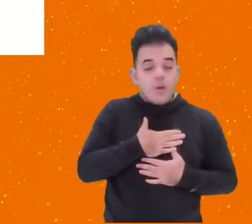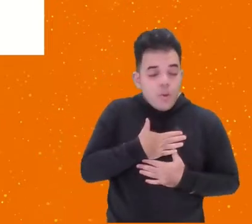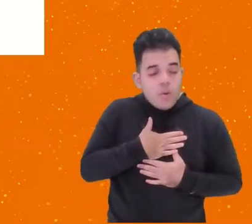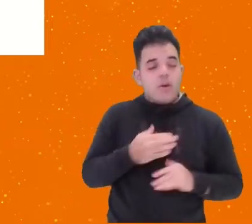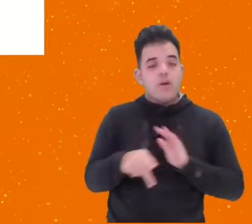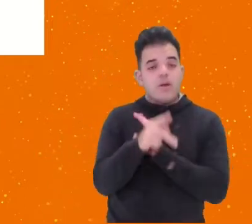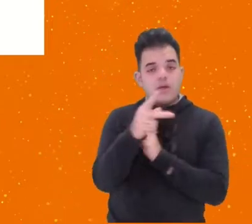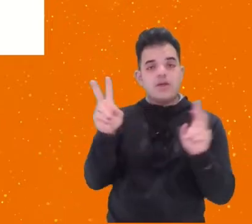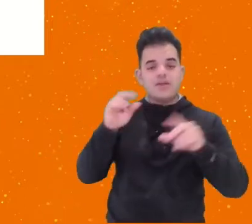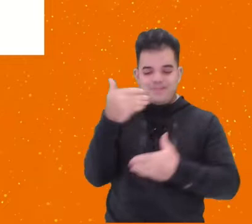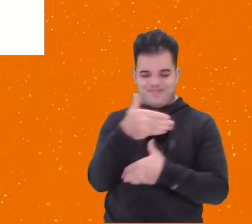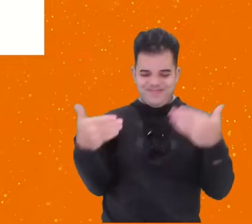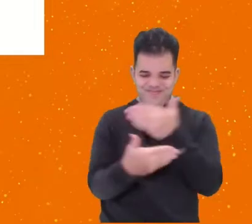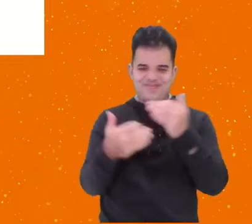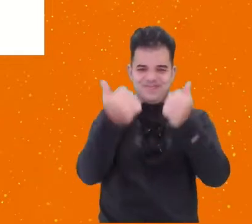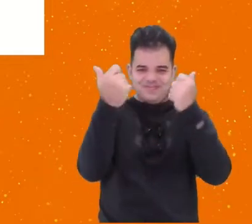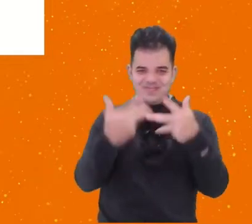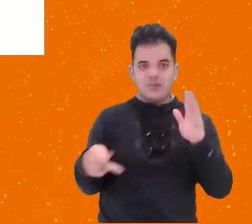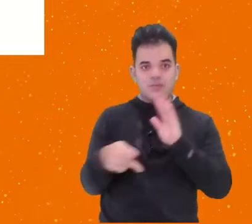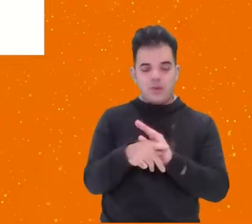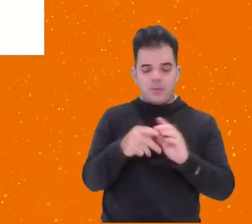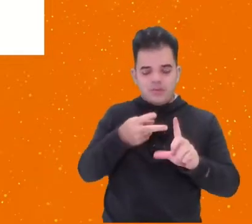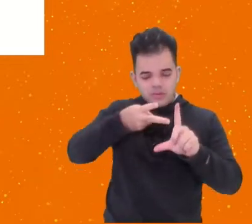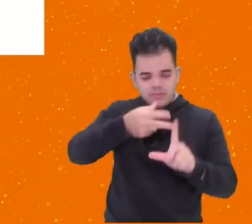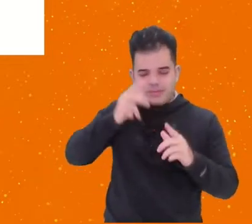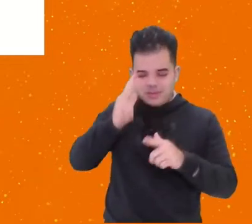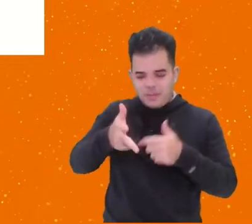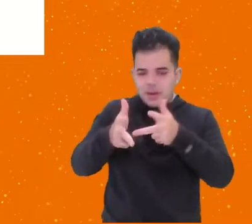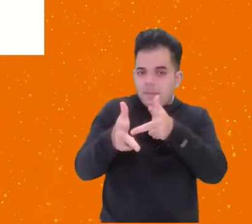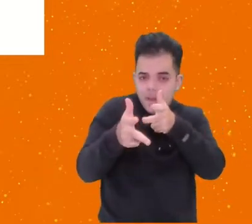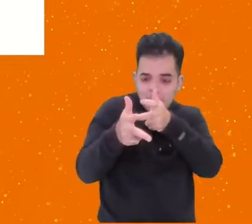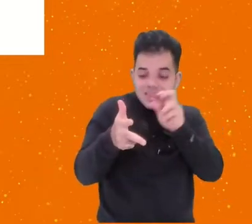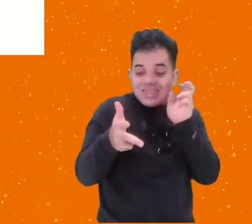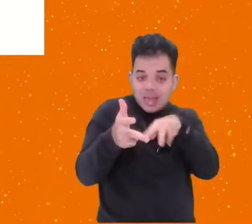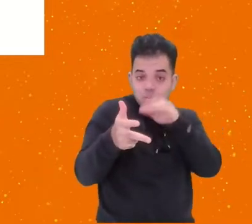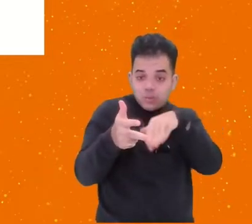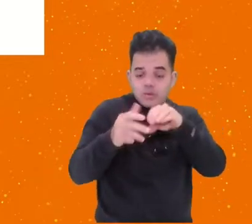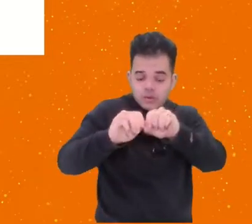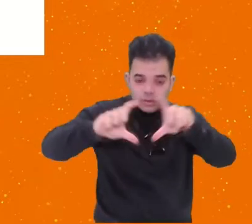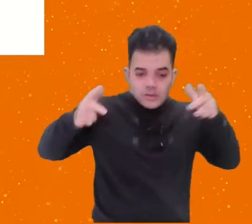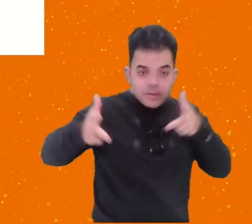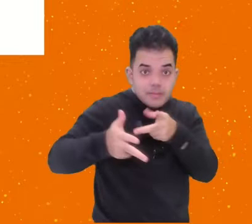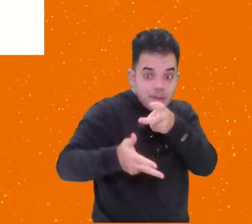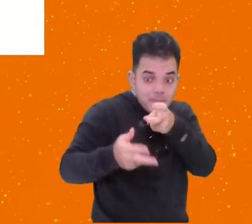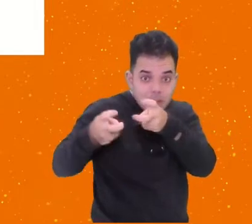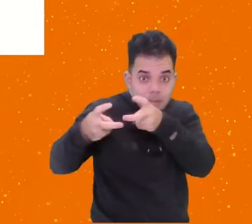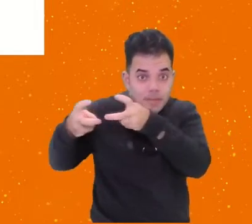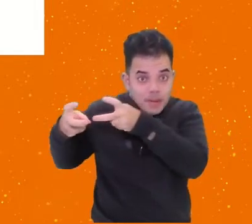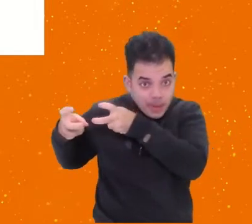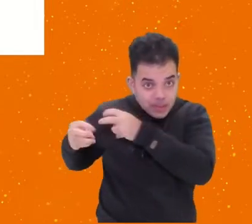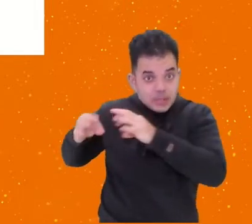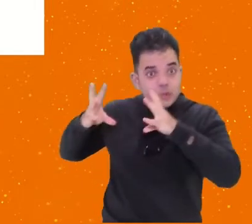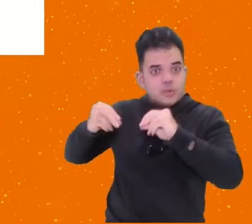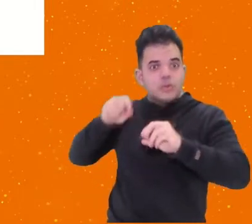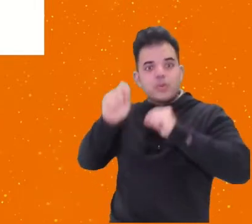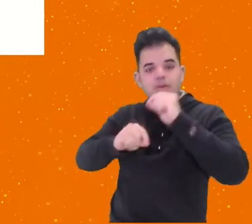desses slides aqui que mostram tamanhos de sensores. Foi um slide que foi tomado como base da Mira